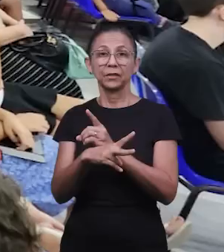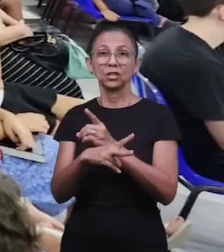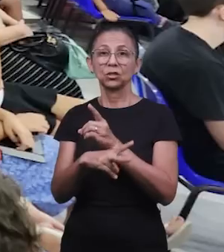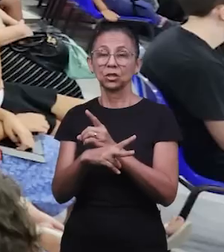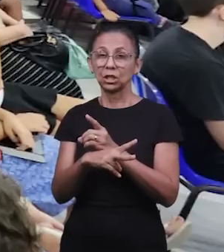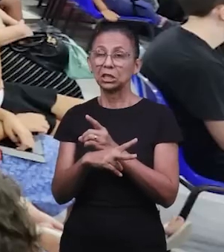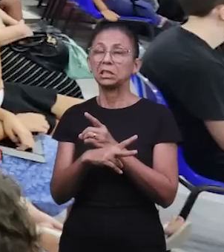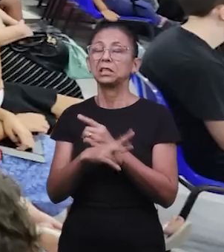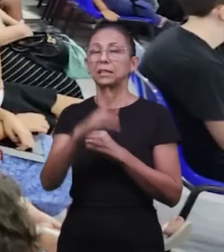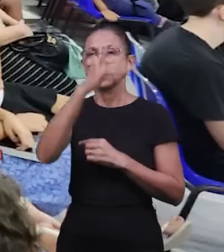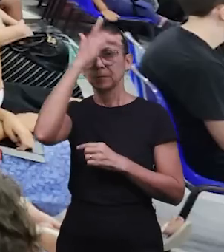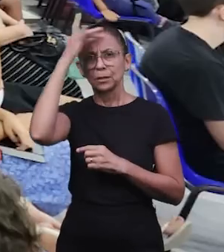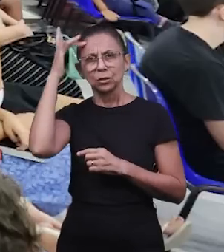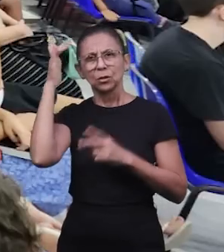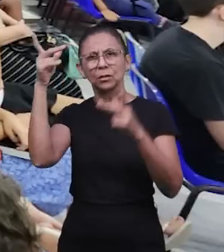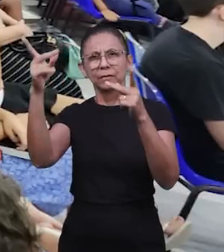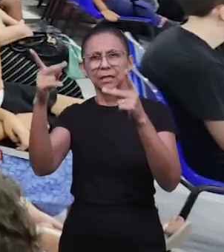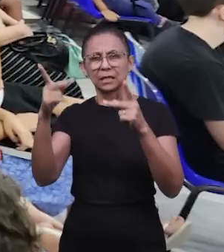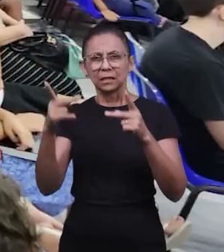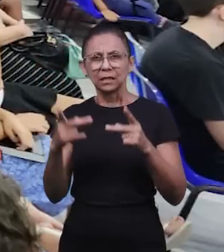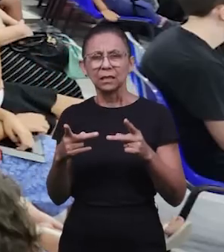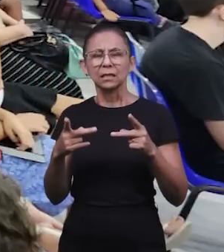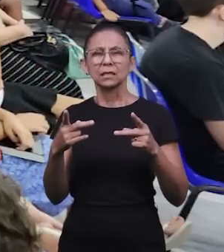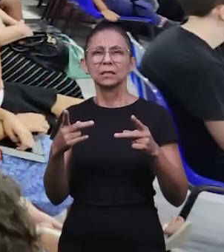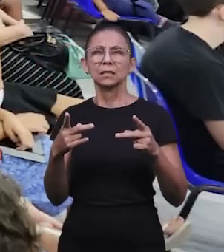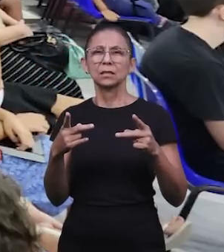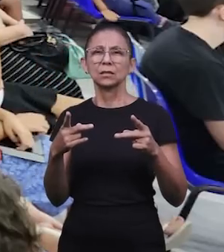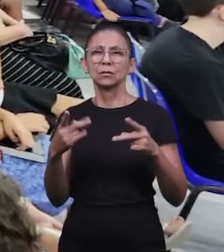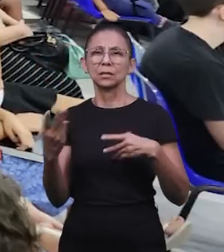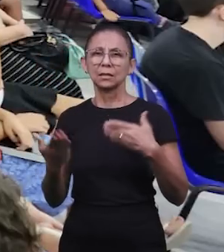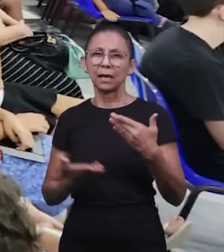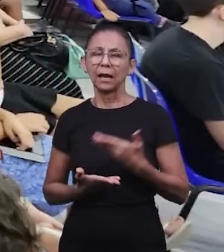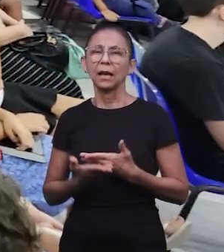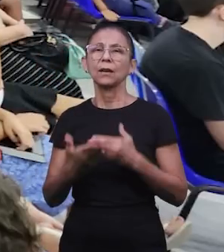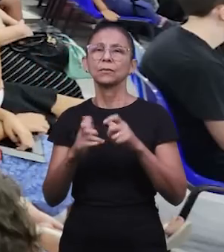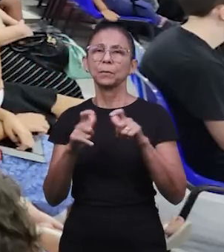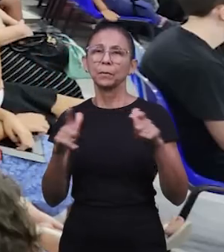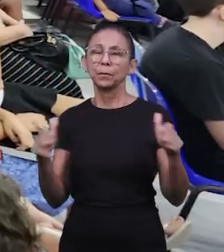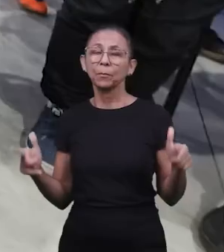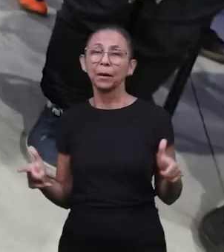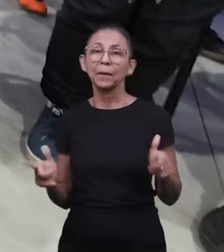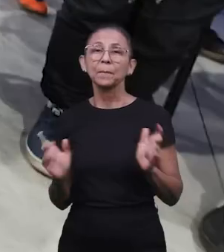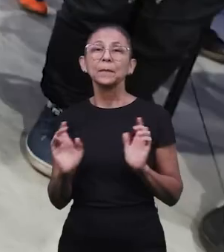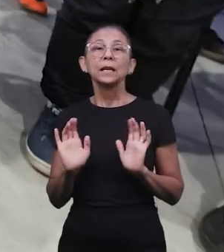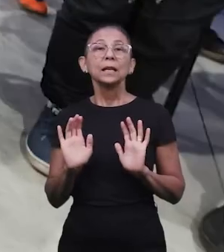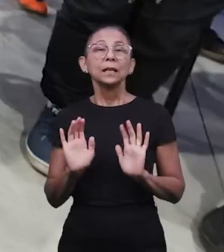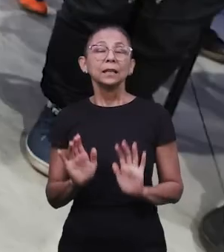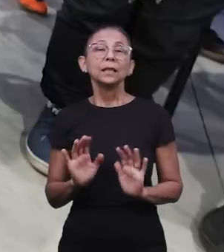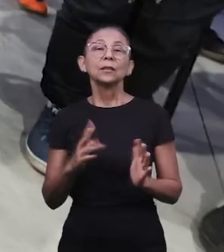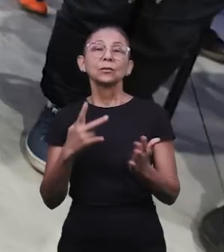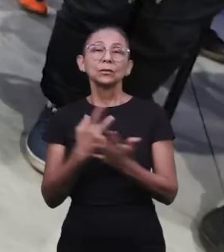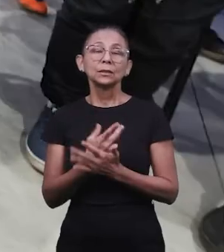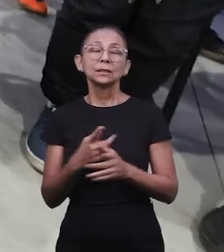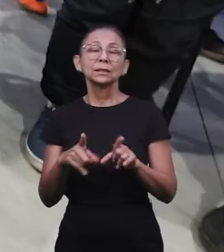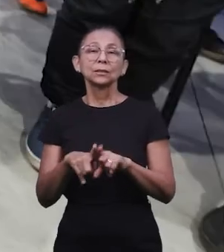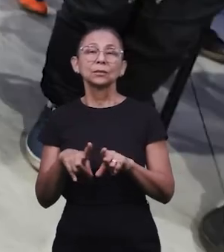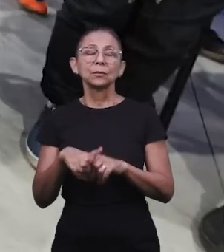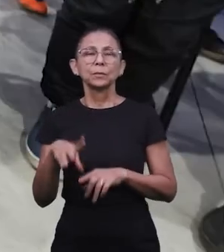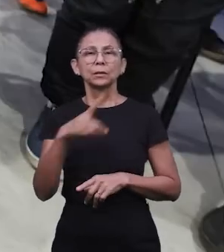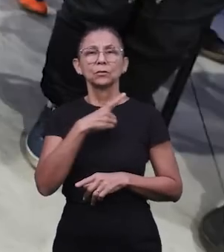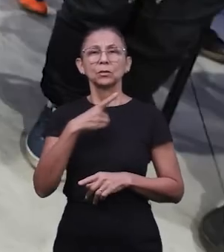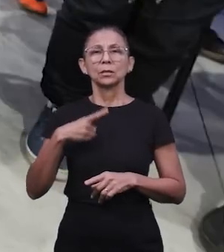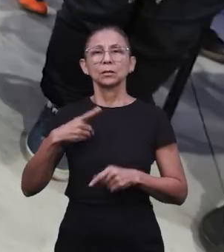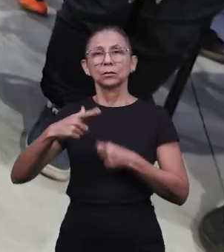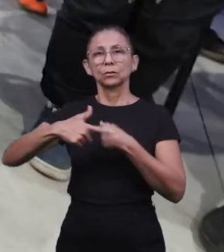de vigília, com a presença de muitos irmãos, muitos visitantes, e na ocasião foi confirmado o diaconato dos